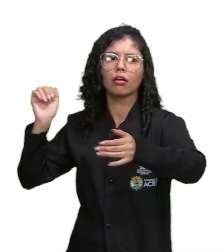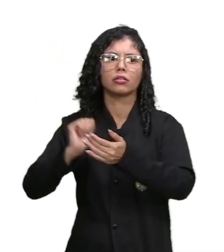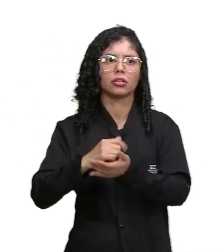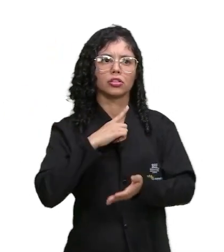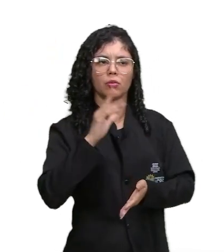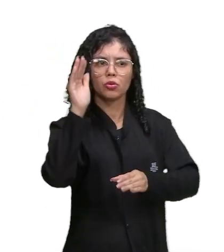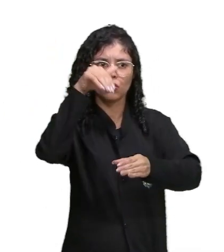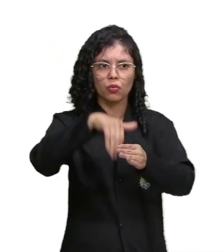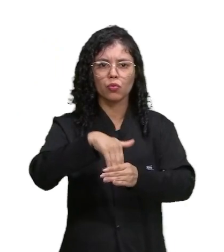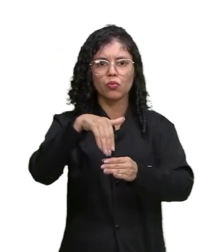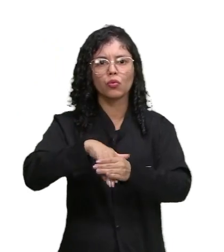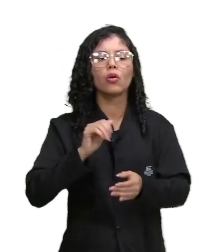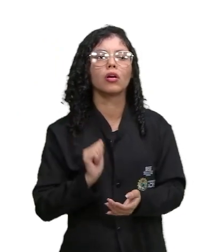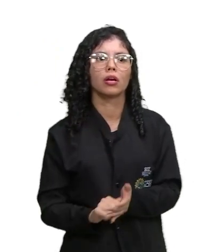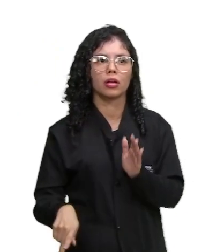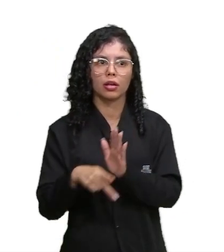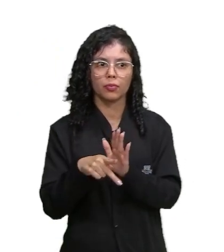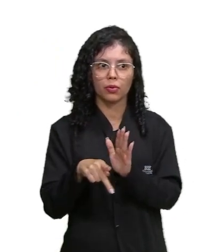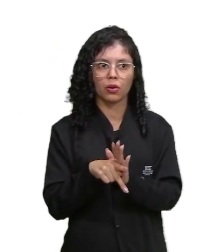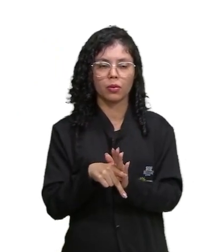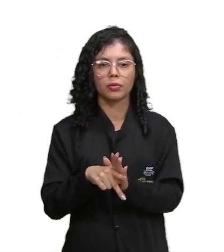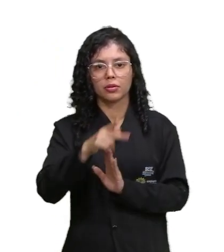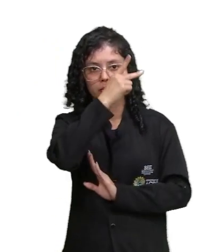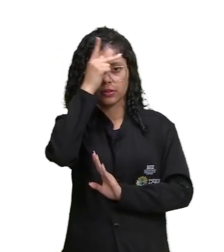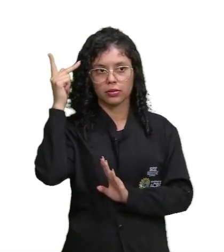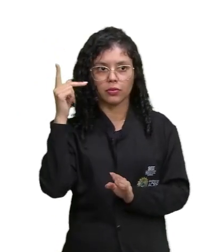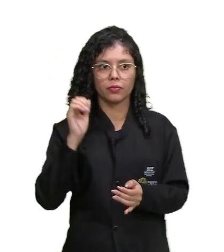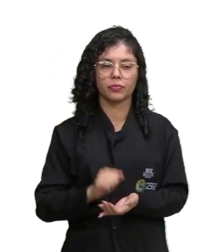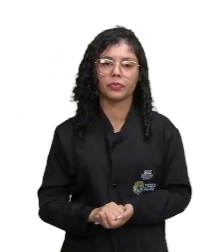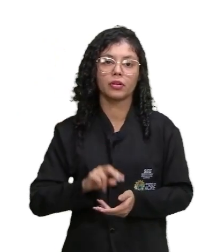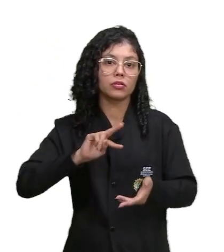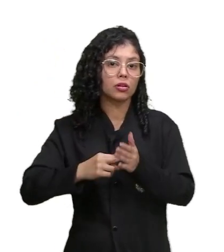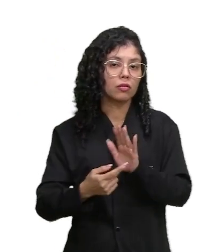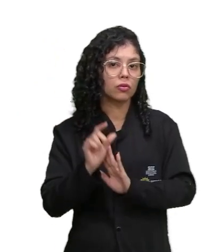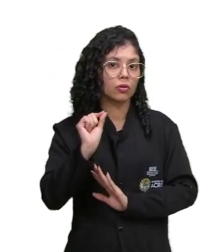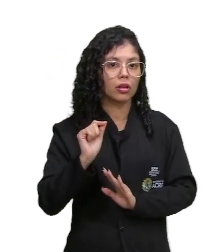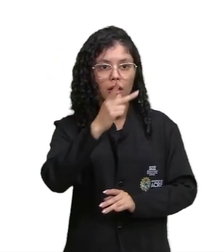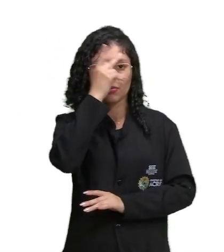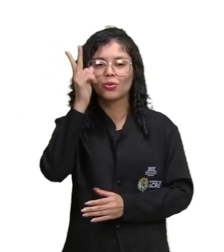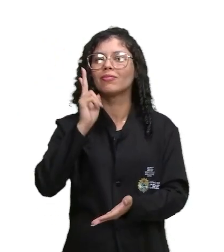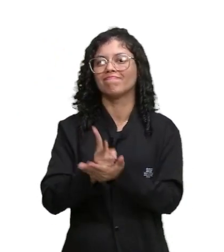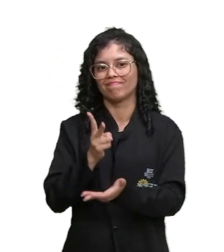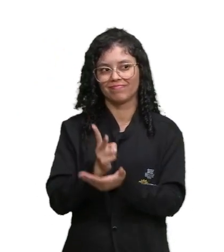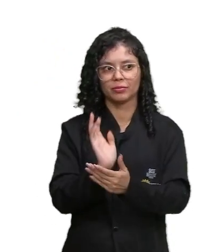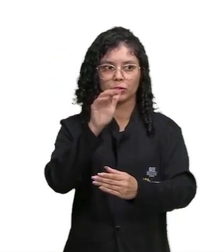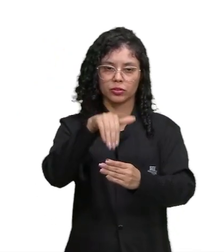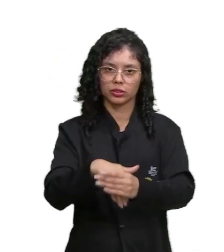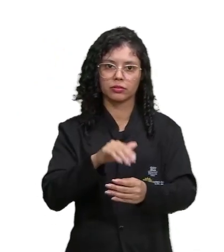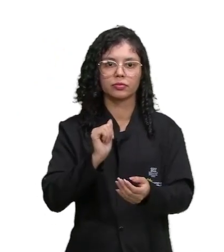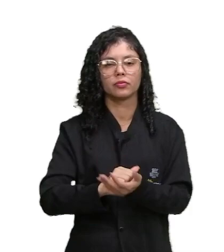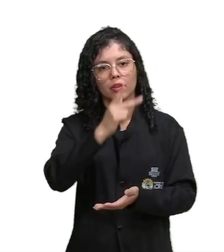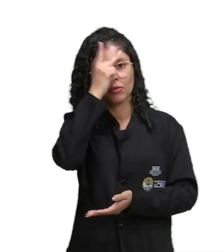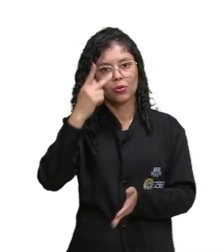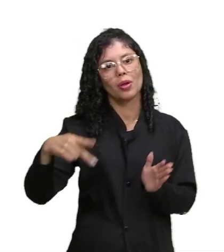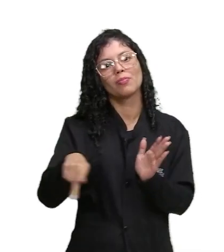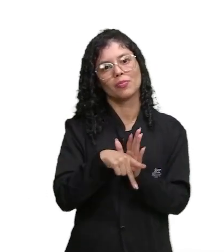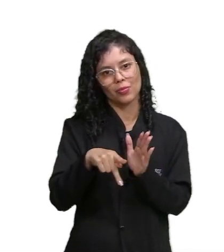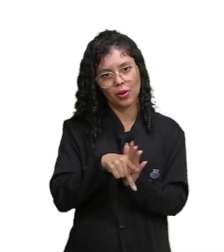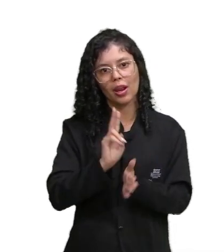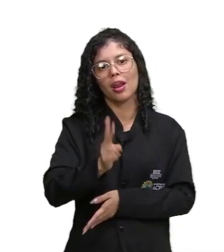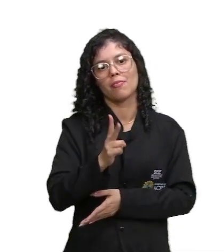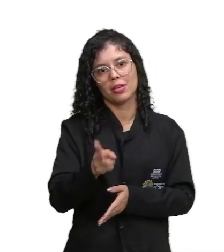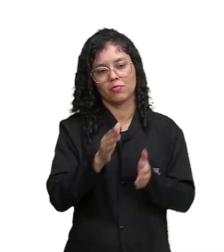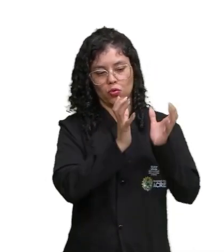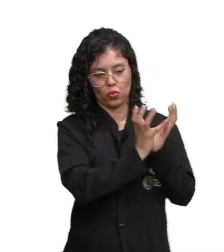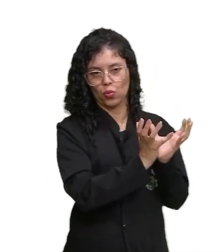um voto que era seleto para determinadas pessoas, significa dizer que essas pessoas sempre votavam ali em pessoas da sua mesma